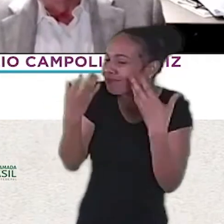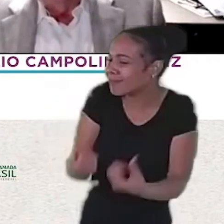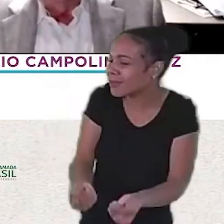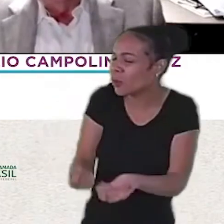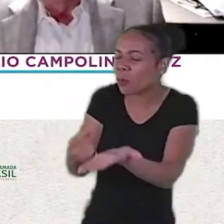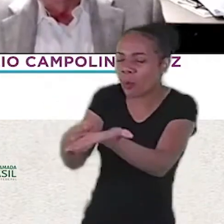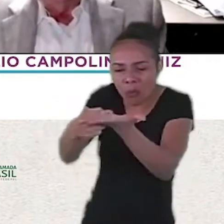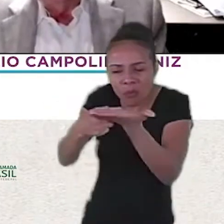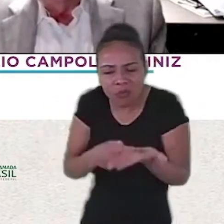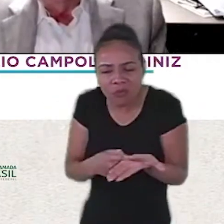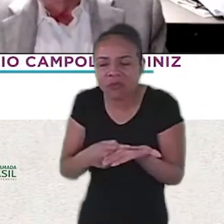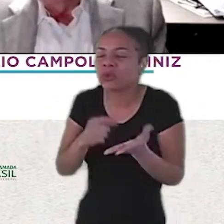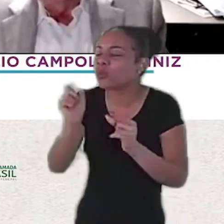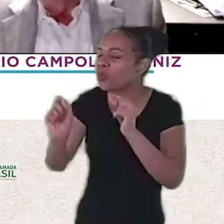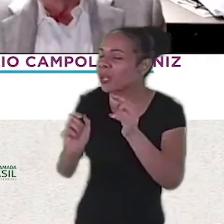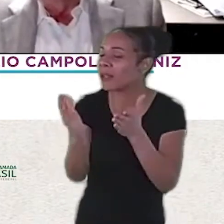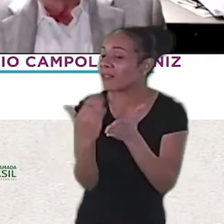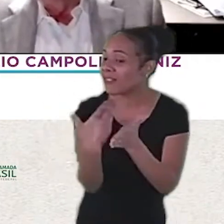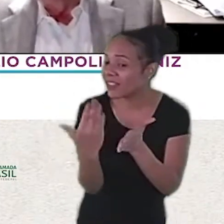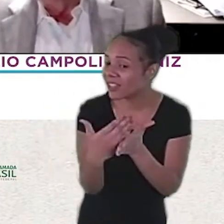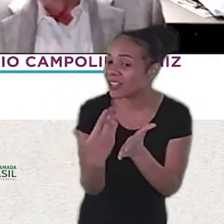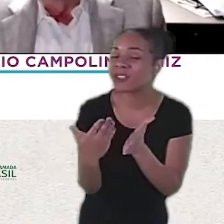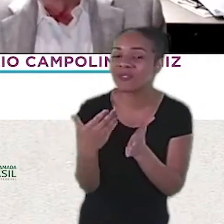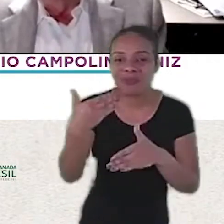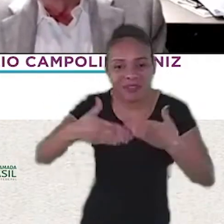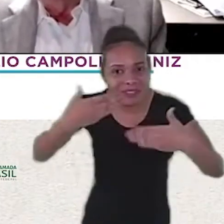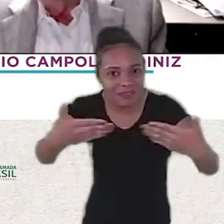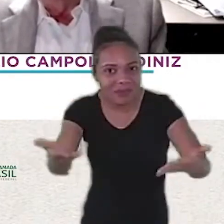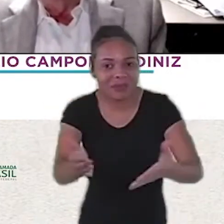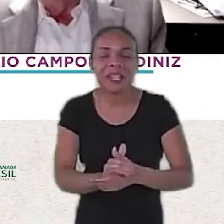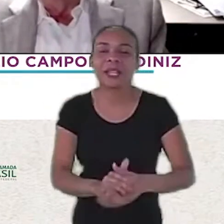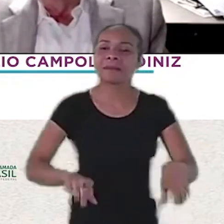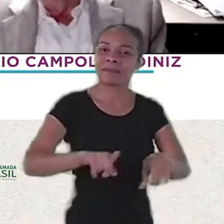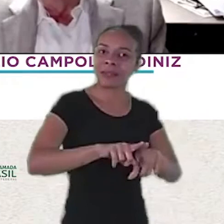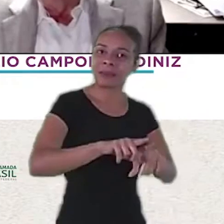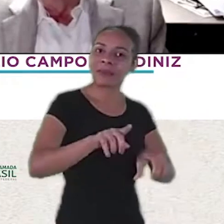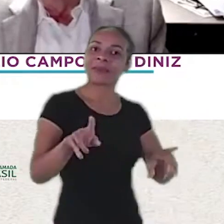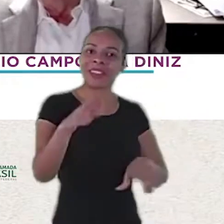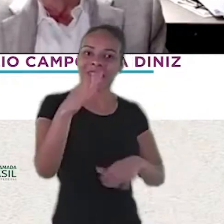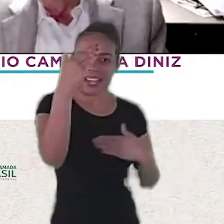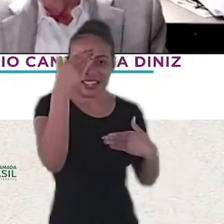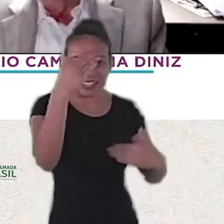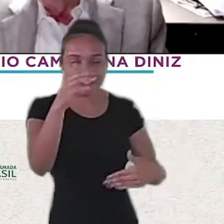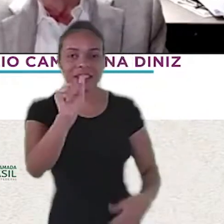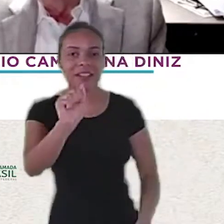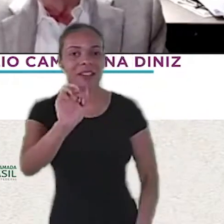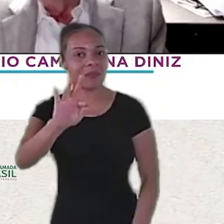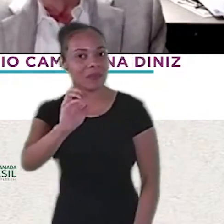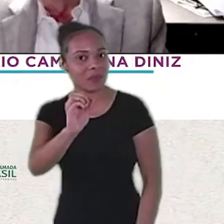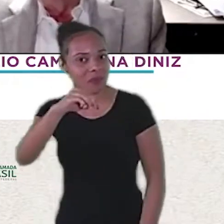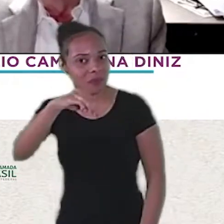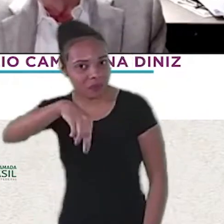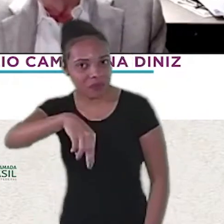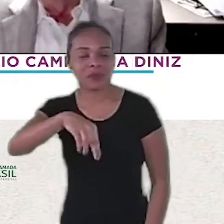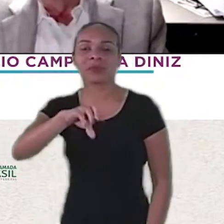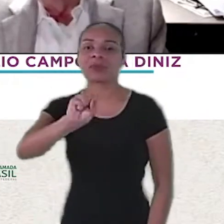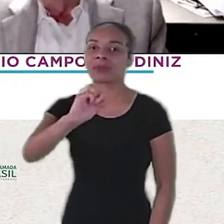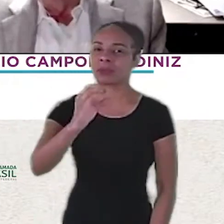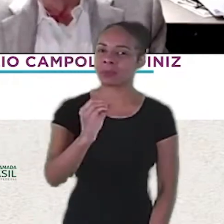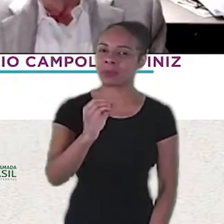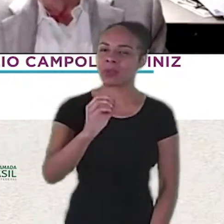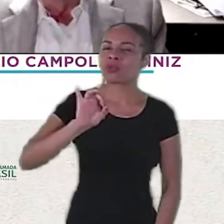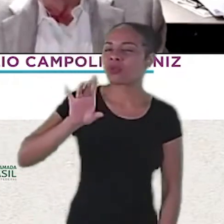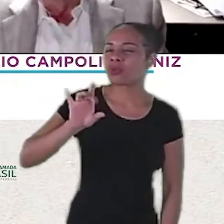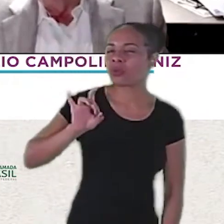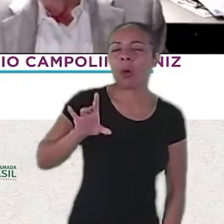e agradecer ao Afonso mais uma vez, não só por essa abertura, mas por esse novo